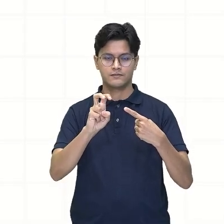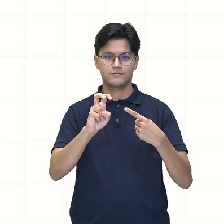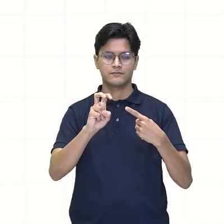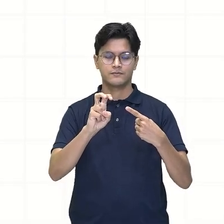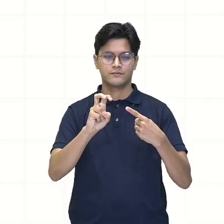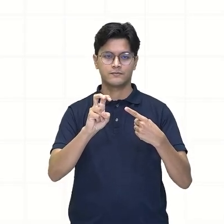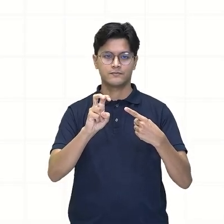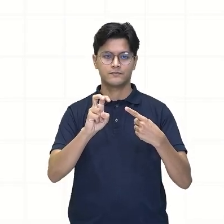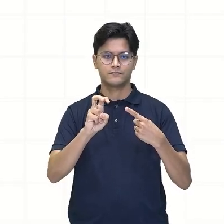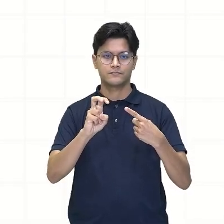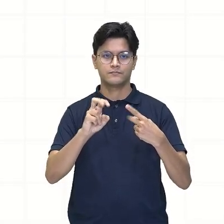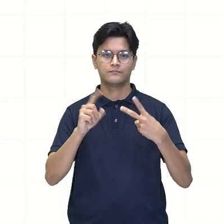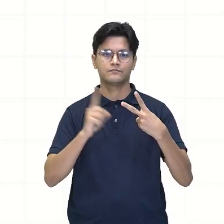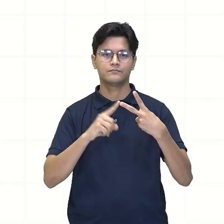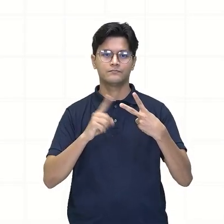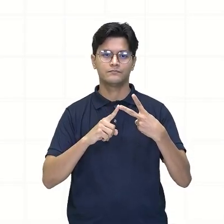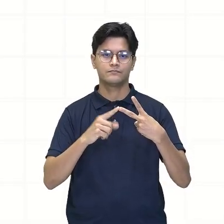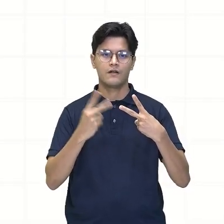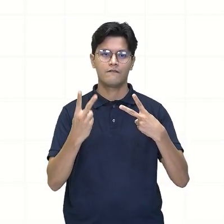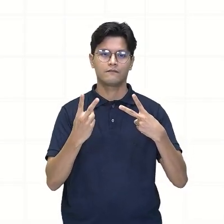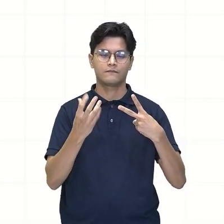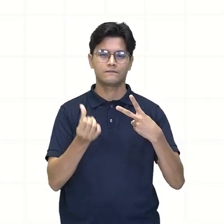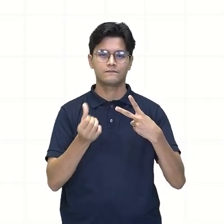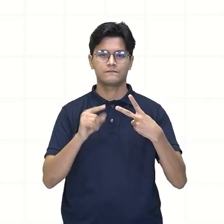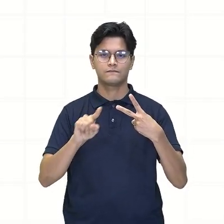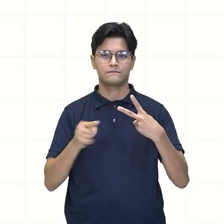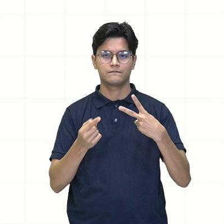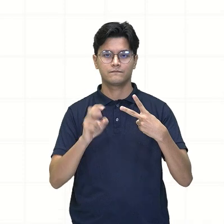135 graus, o ângulo beta, que mede